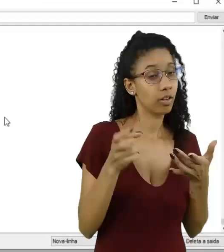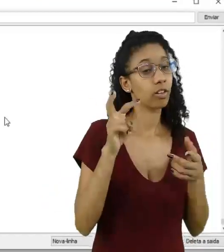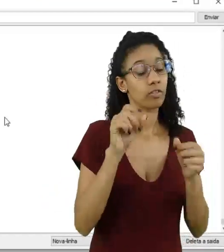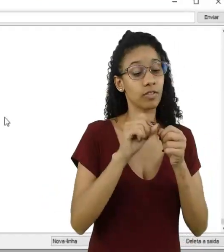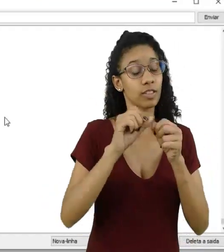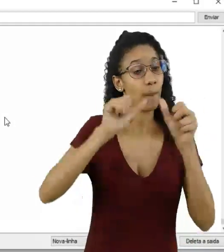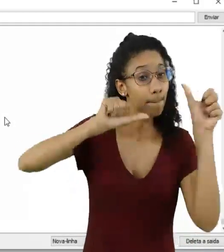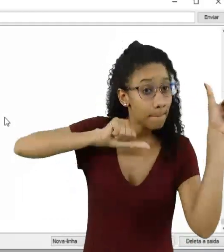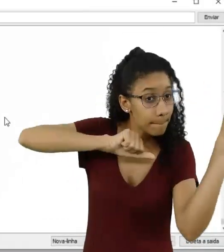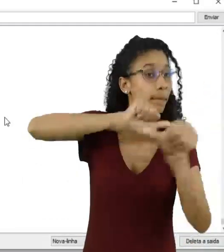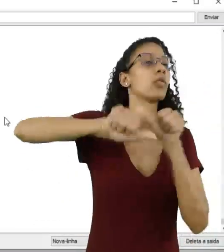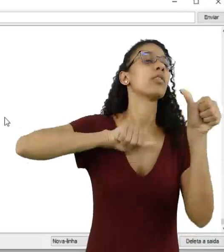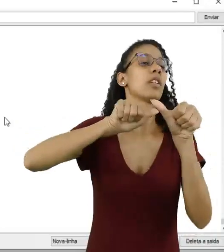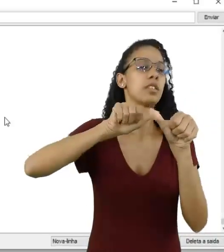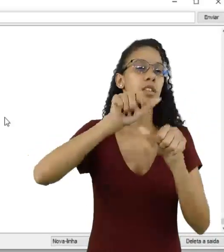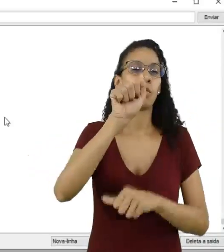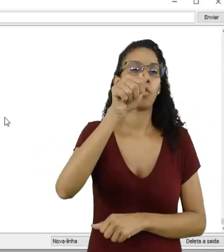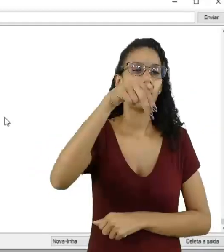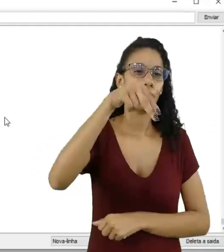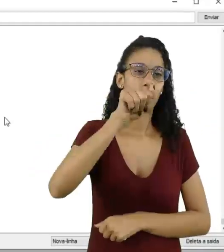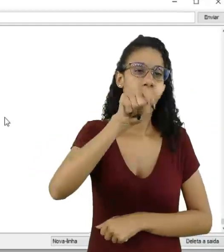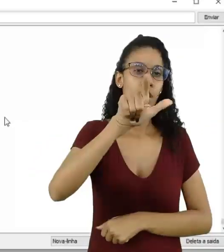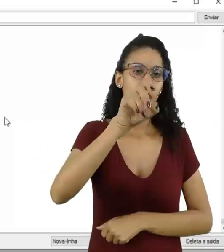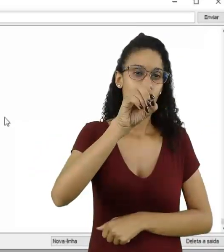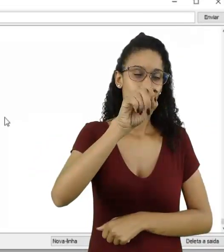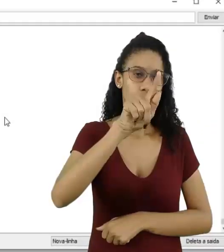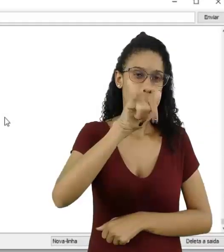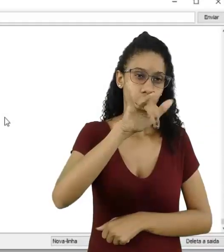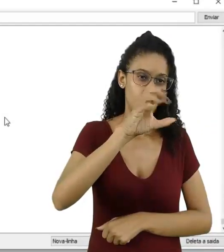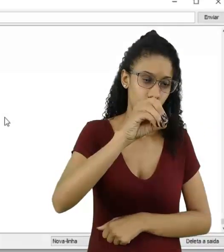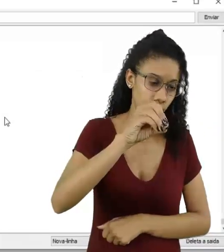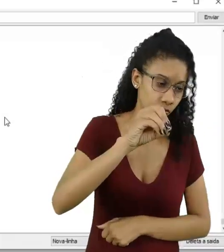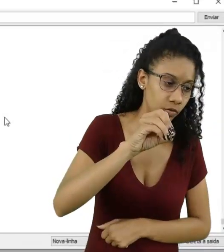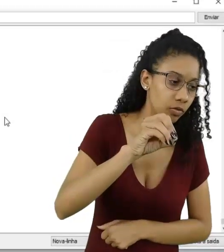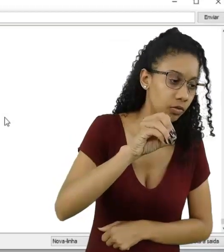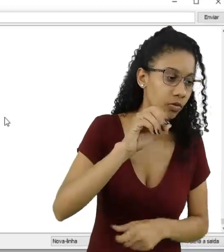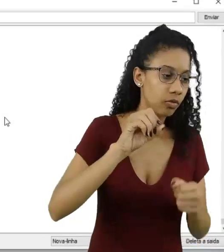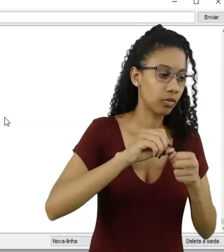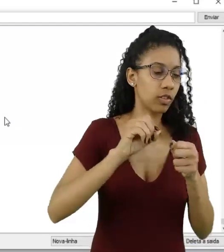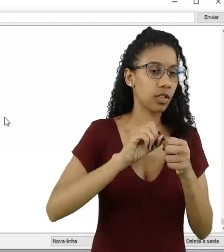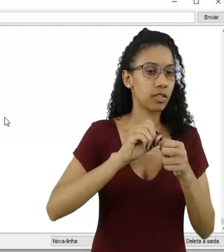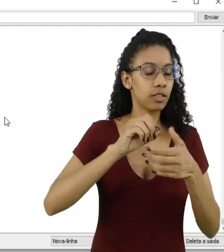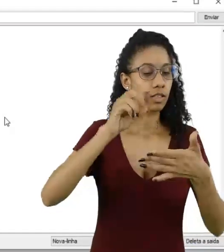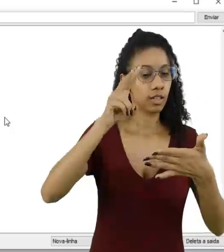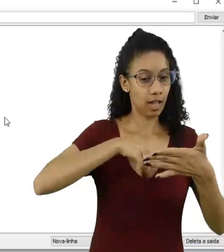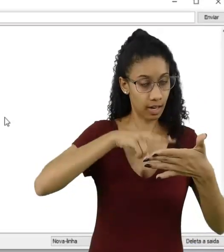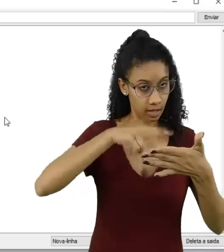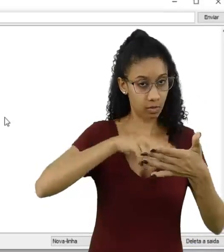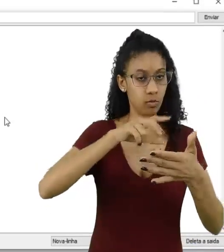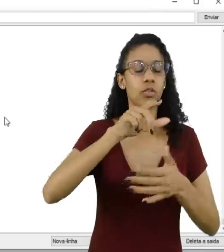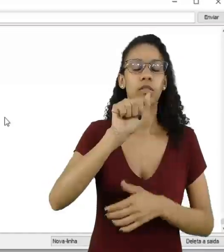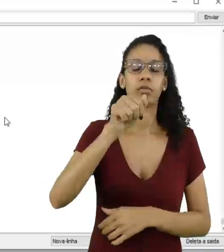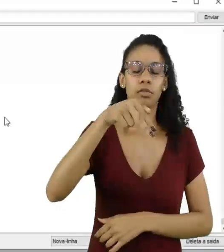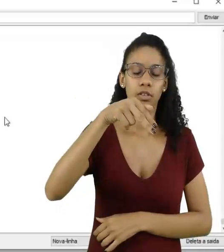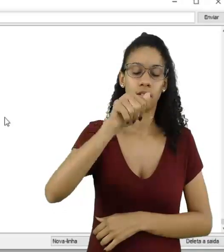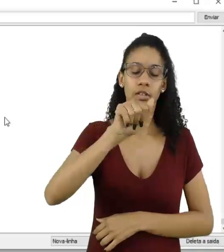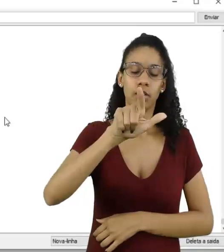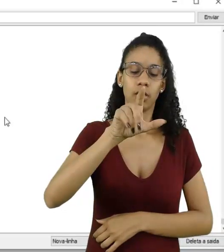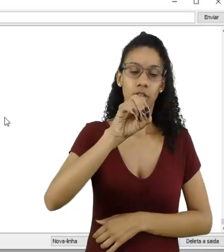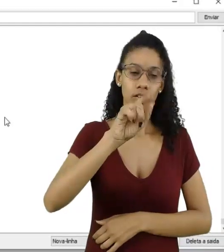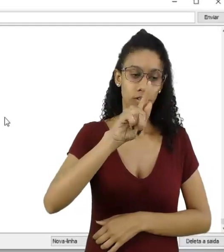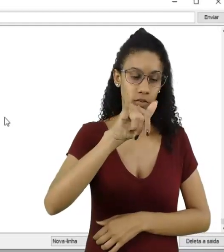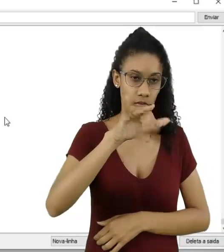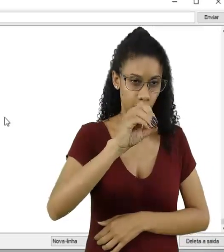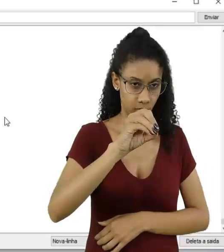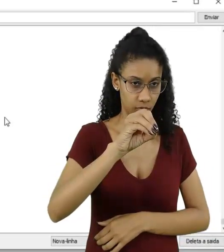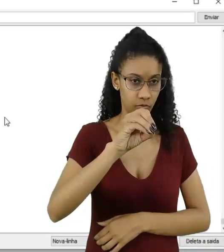que você converta esse sinal analógico em um sinal. Na verdade, a gente está fazendo a leitura do sinal analógico.